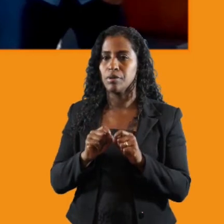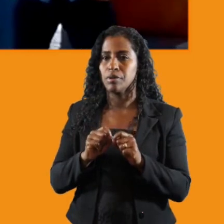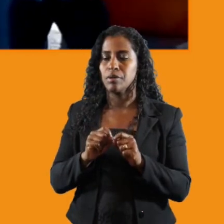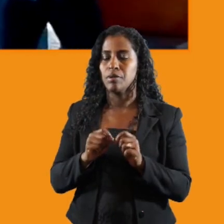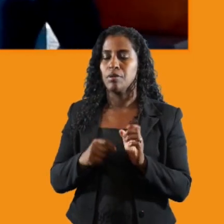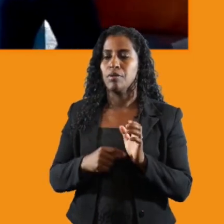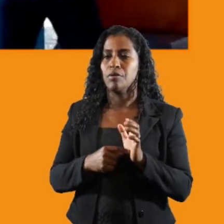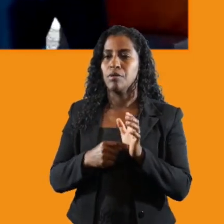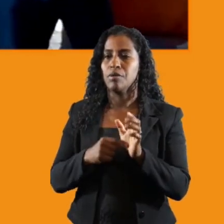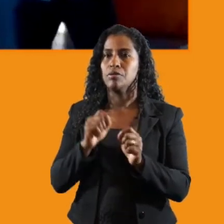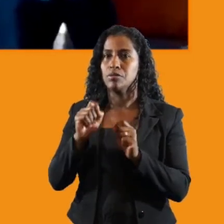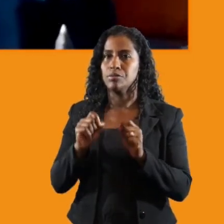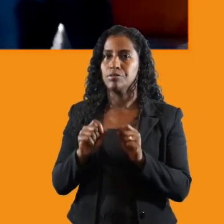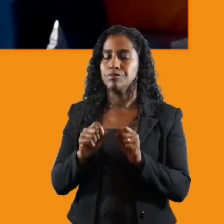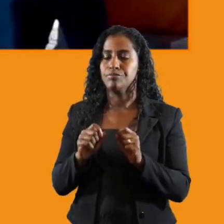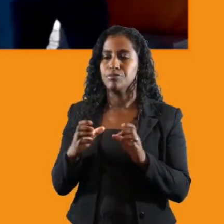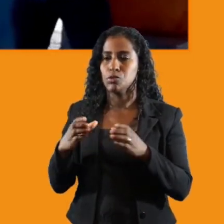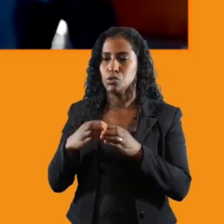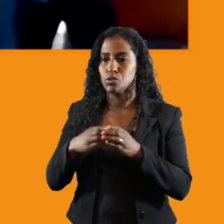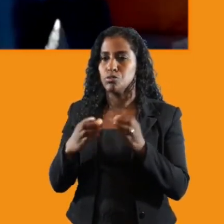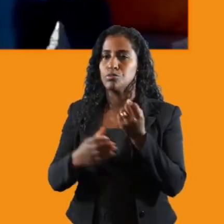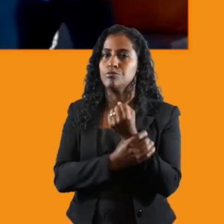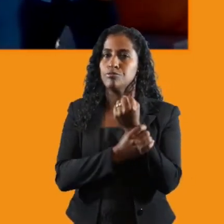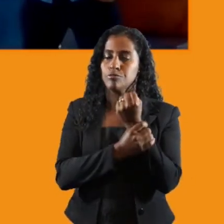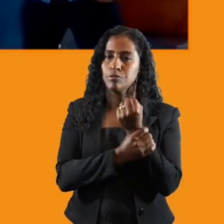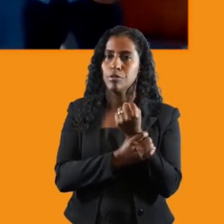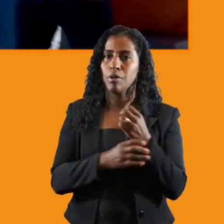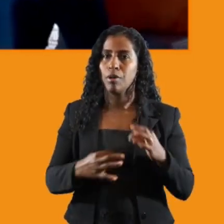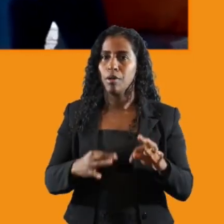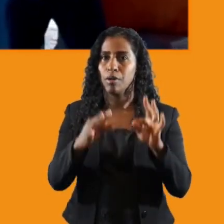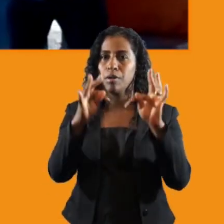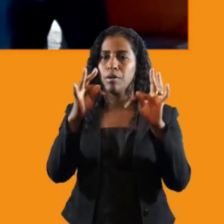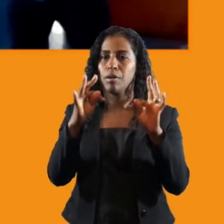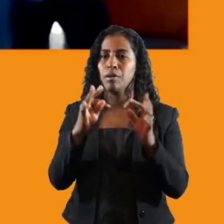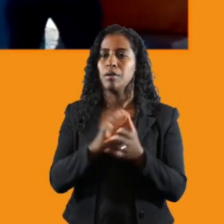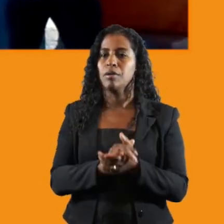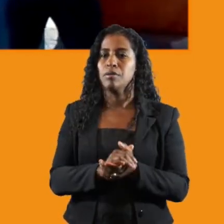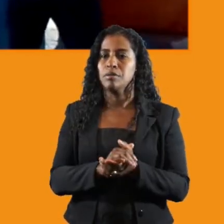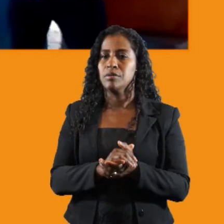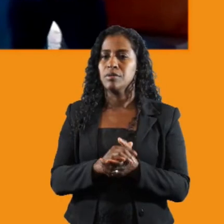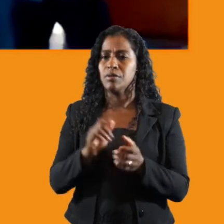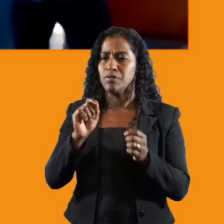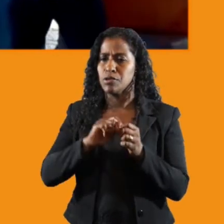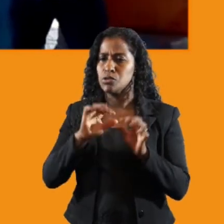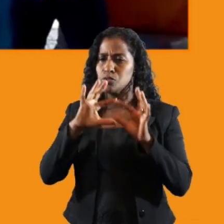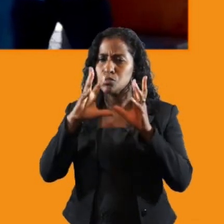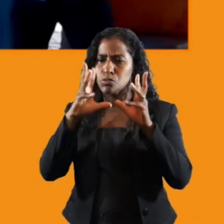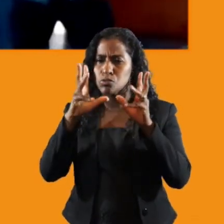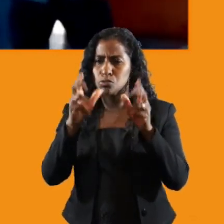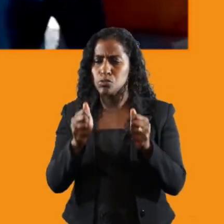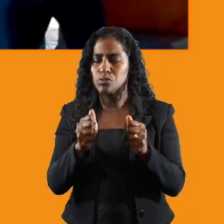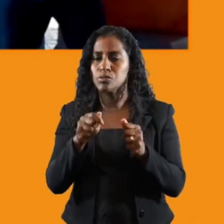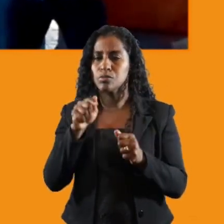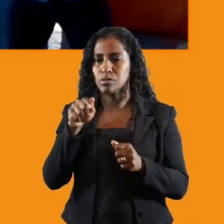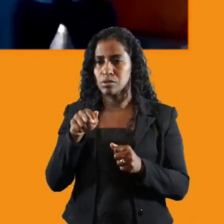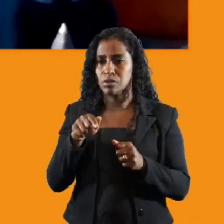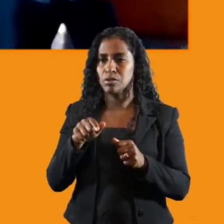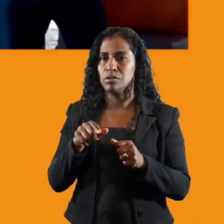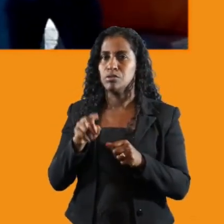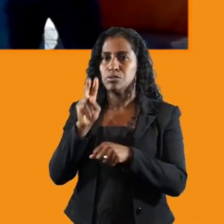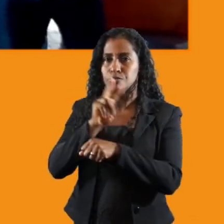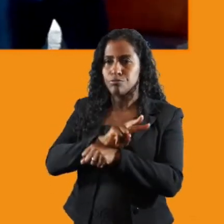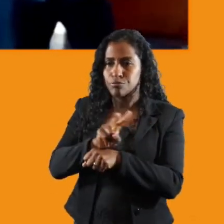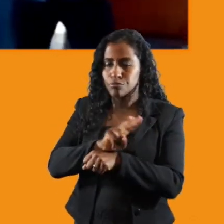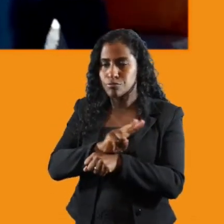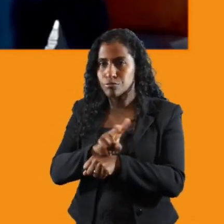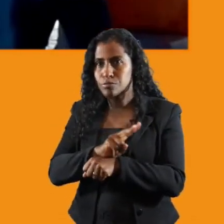OO, aqui, o Matheus de Nometoc, que fez toda essa parte de monitoramento, cameraman, junto com os